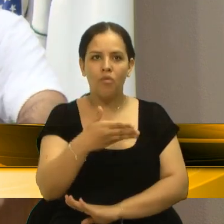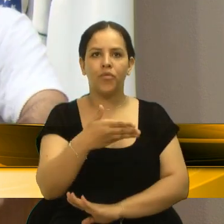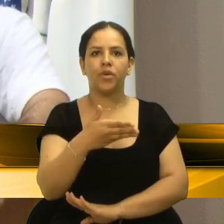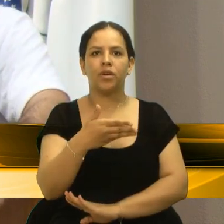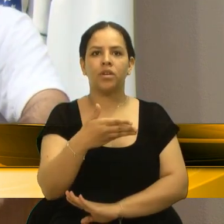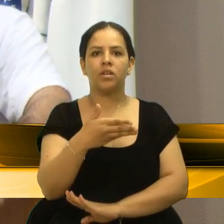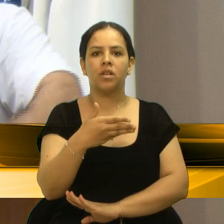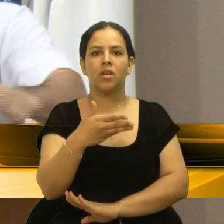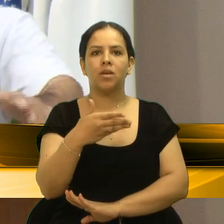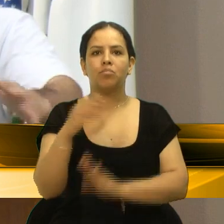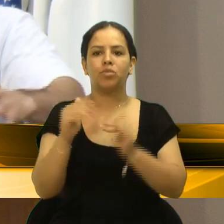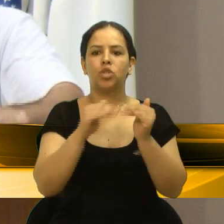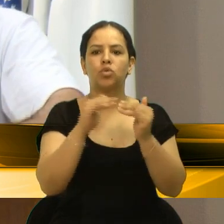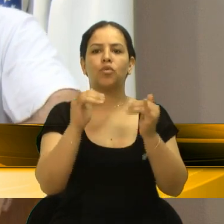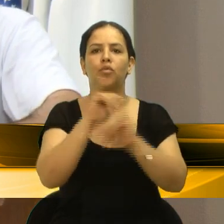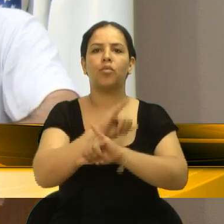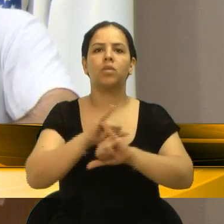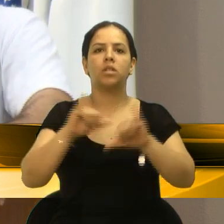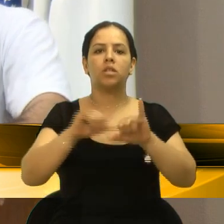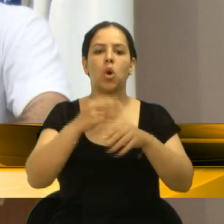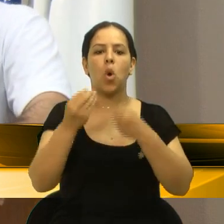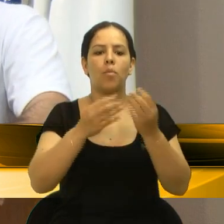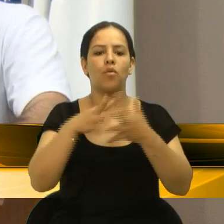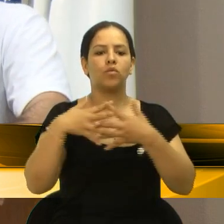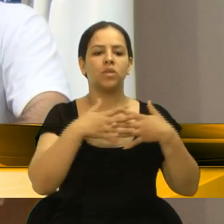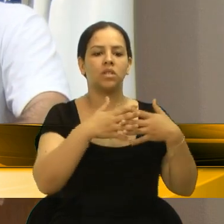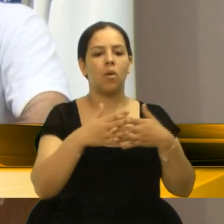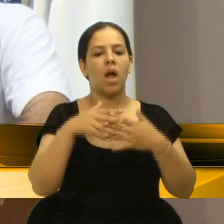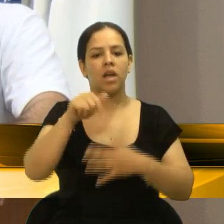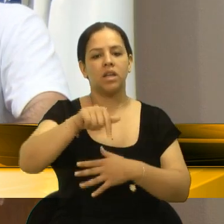dados, o caos que está na nossa cidade de Caxias do Sul.